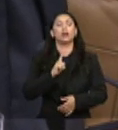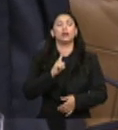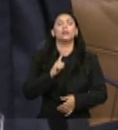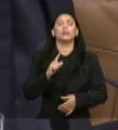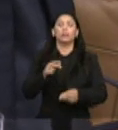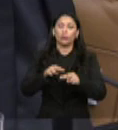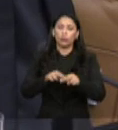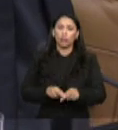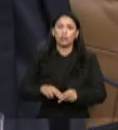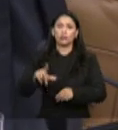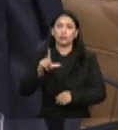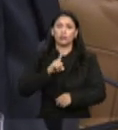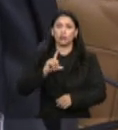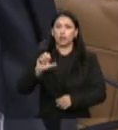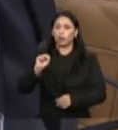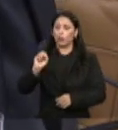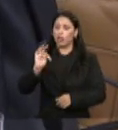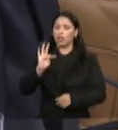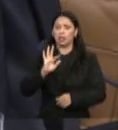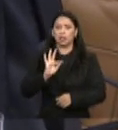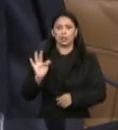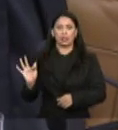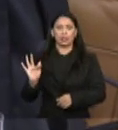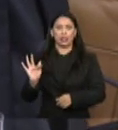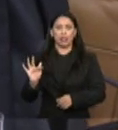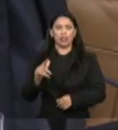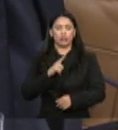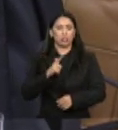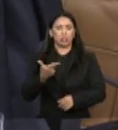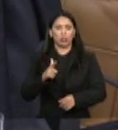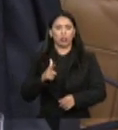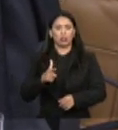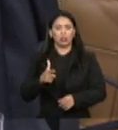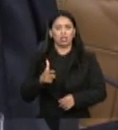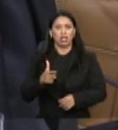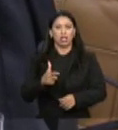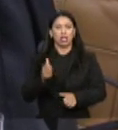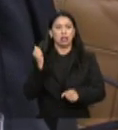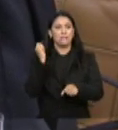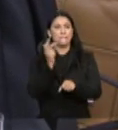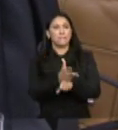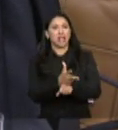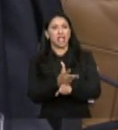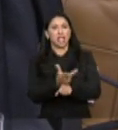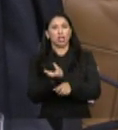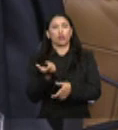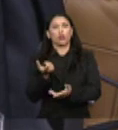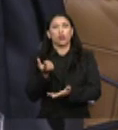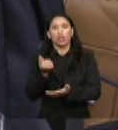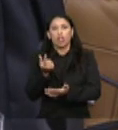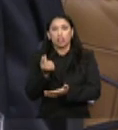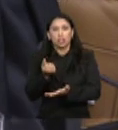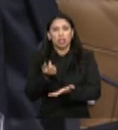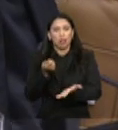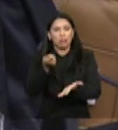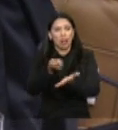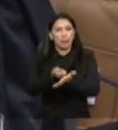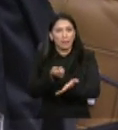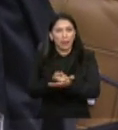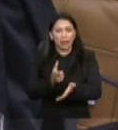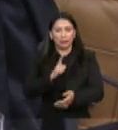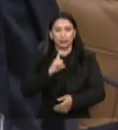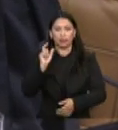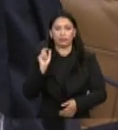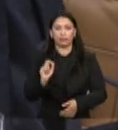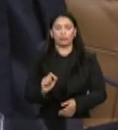Supremo Tribunal Federal que não tem empregos para dar não tem tesouros para comprar dedicações não